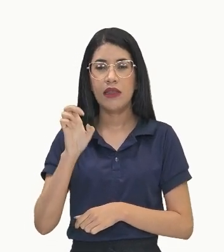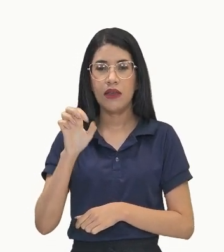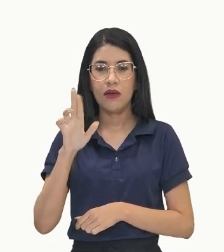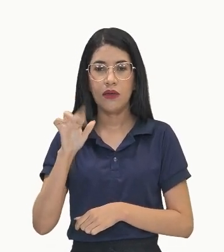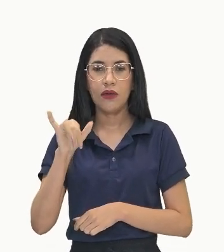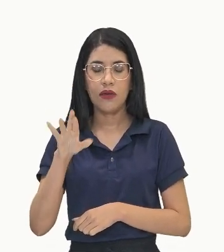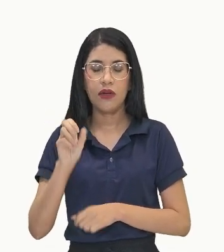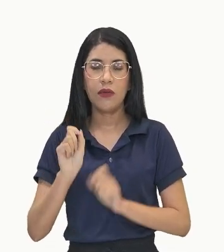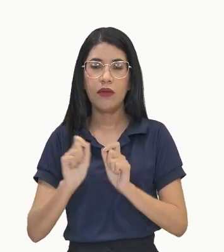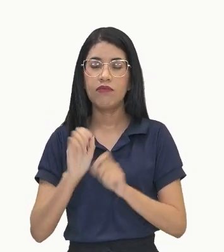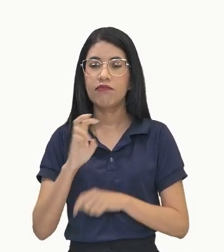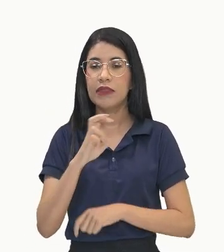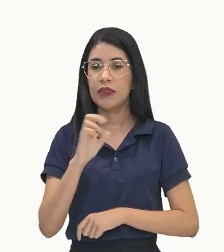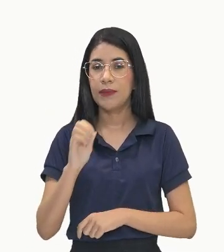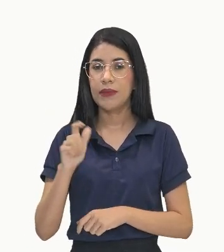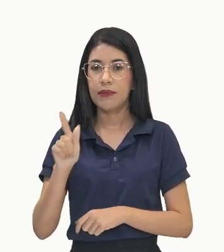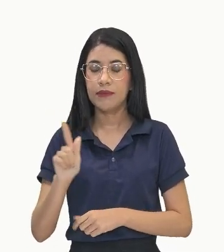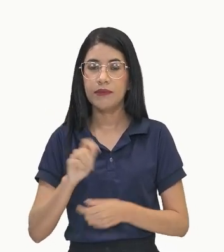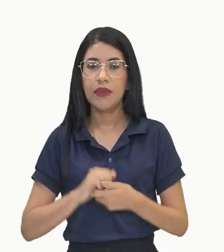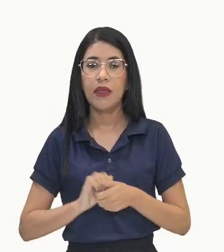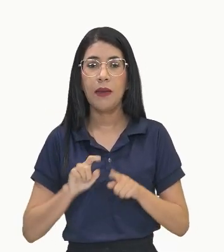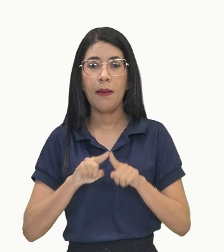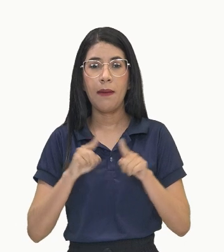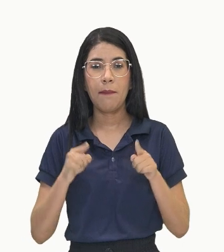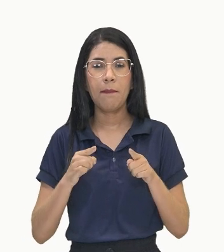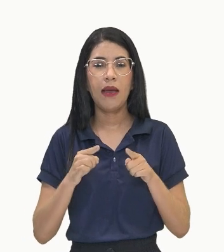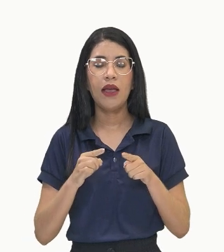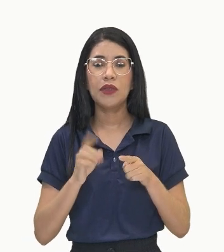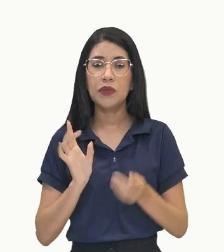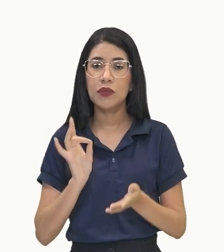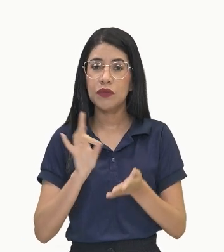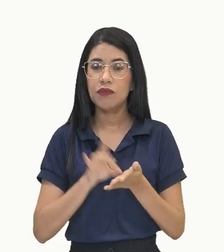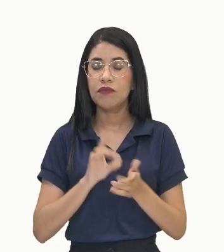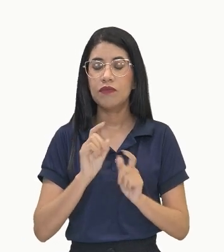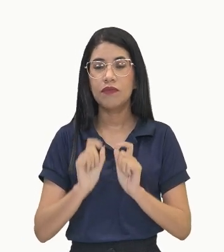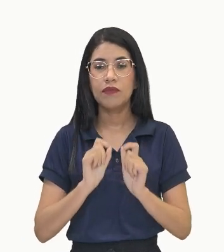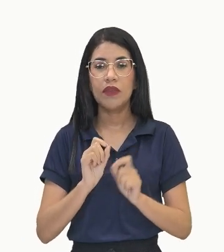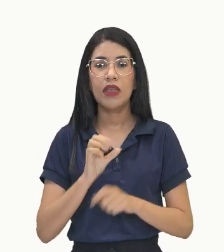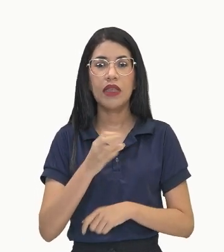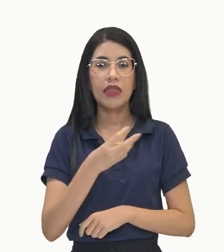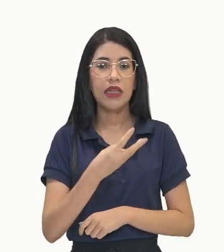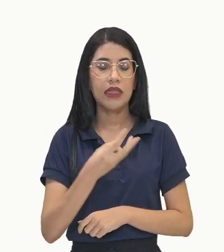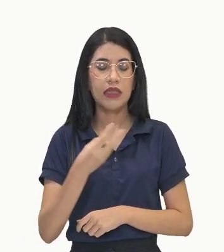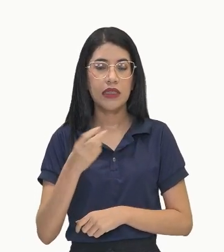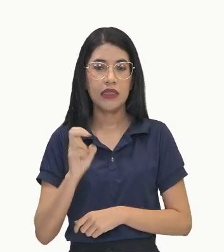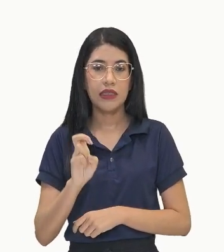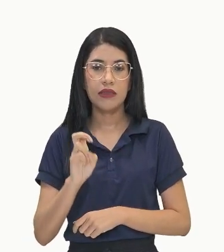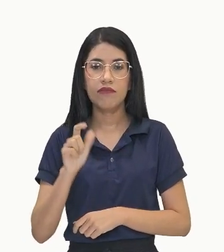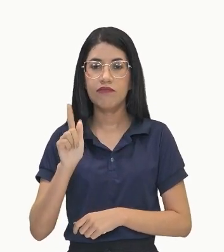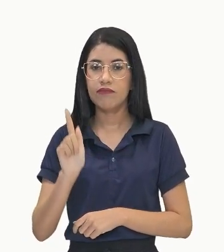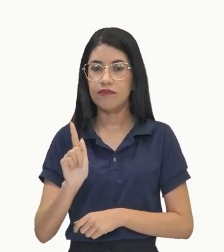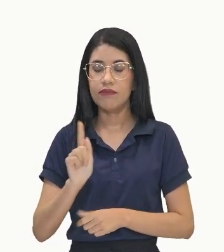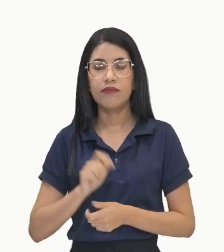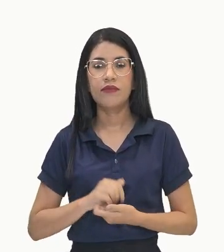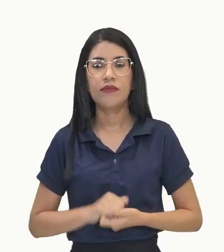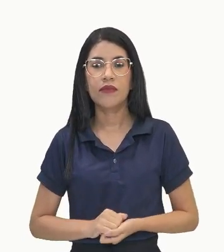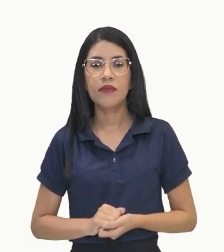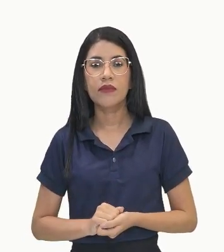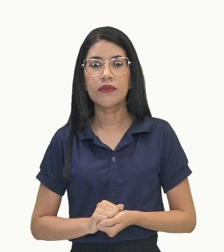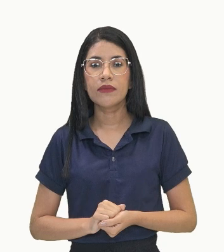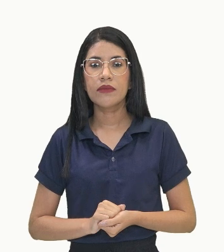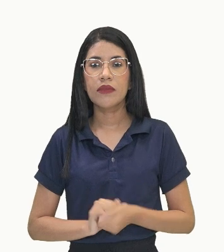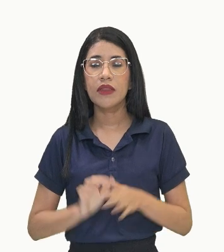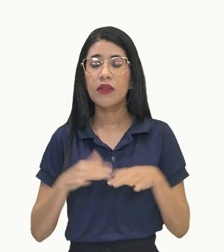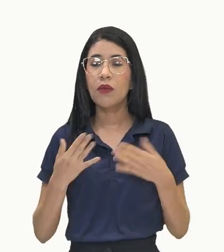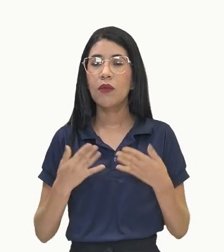50 gramas de um produto, mas o rendimento real foi de 35. Qual